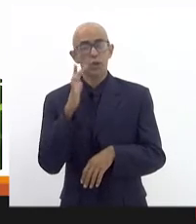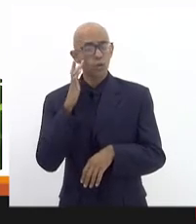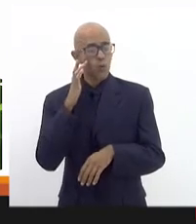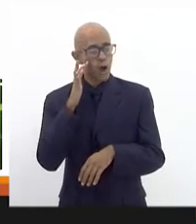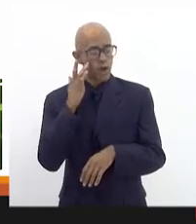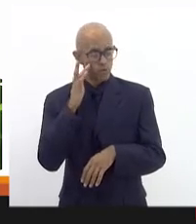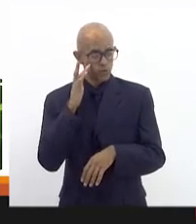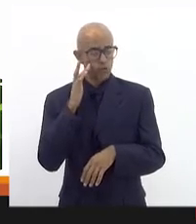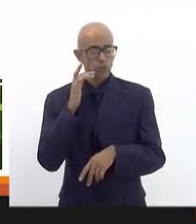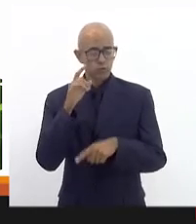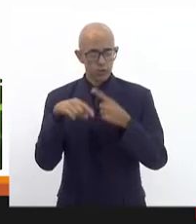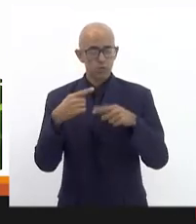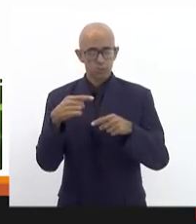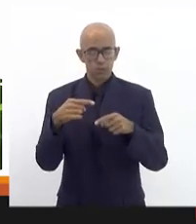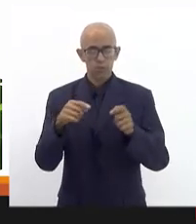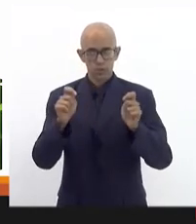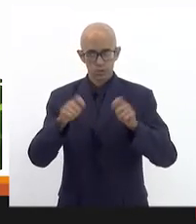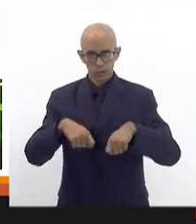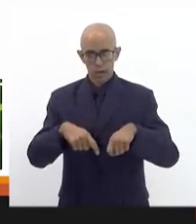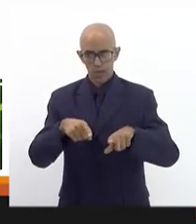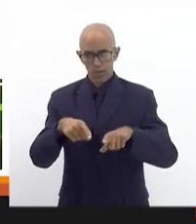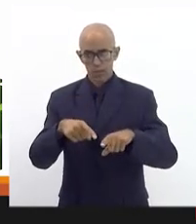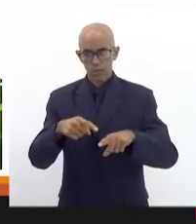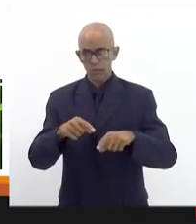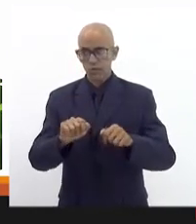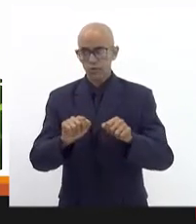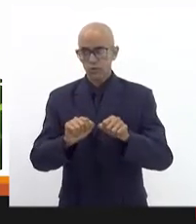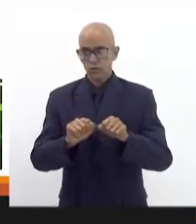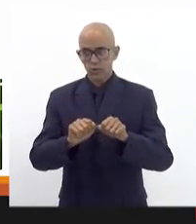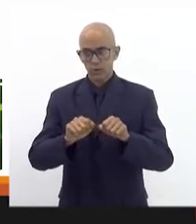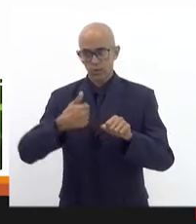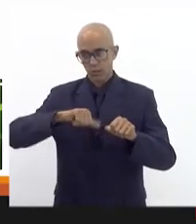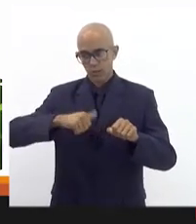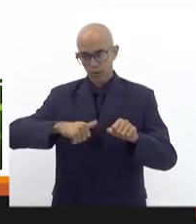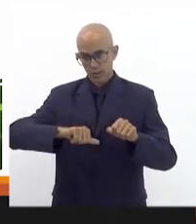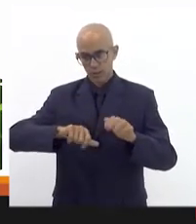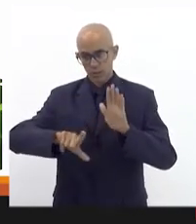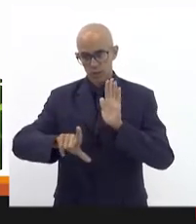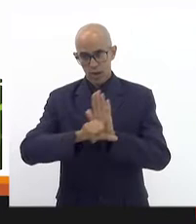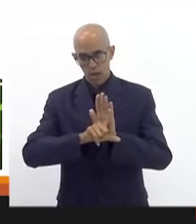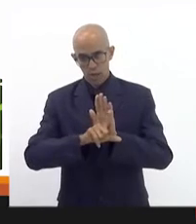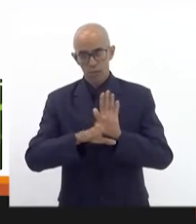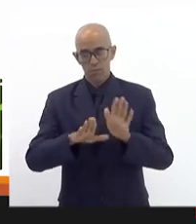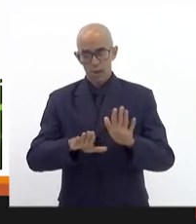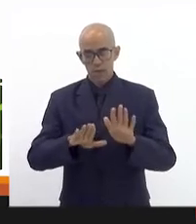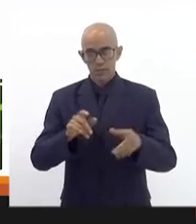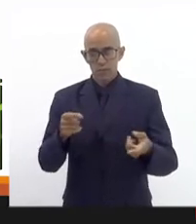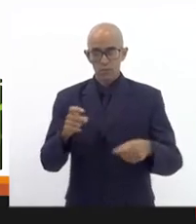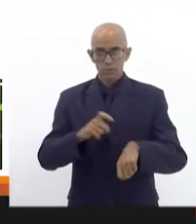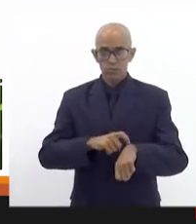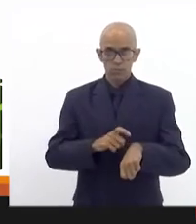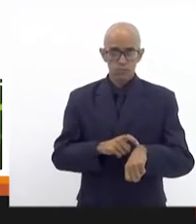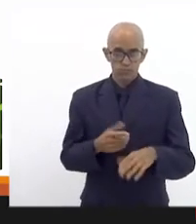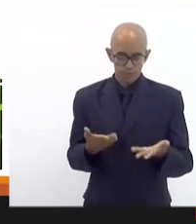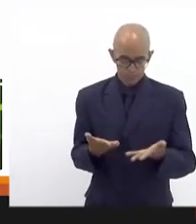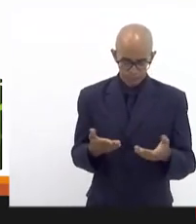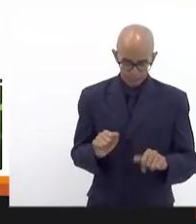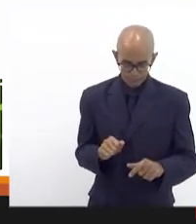de fato, nós devemos fazer uma análise dessa lei. Mas, nesse momento, essa questão